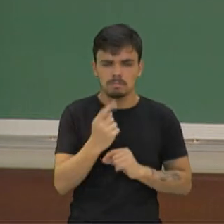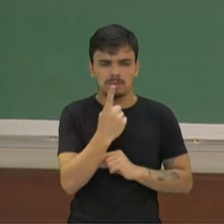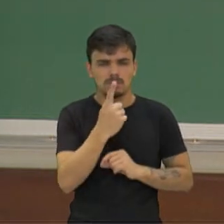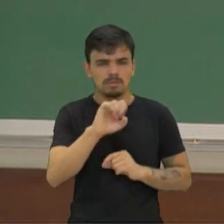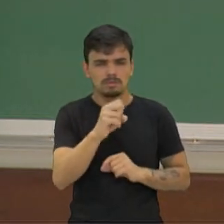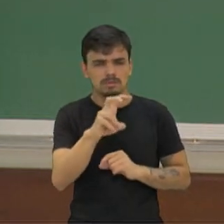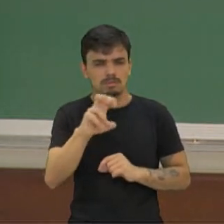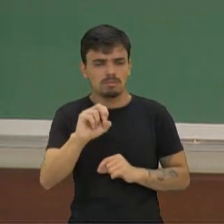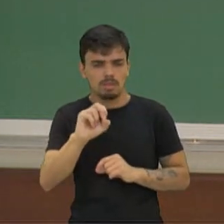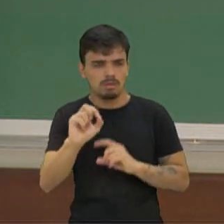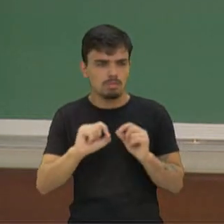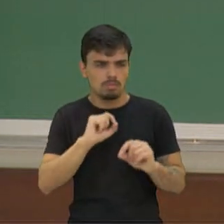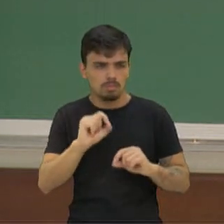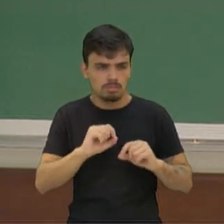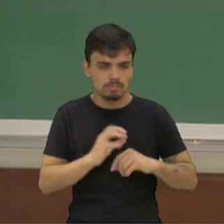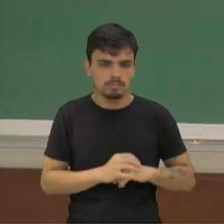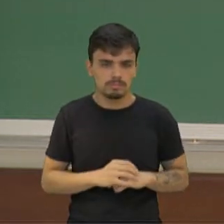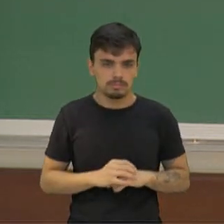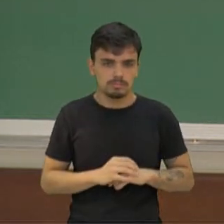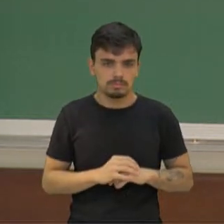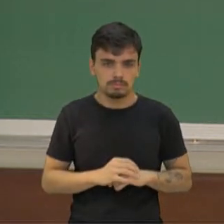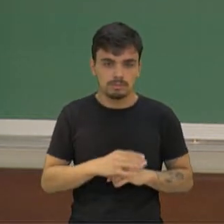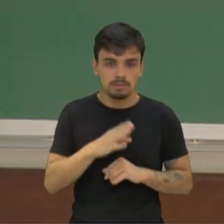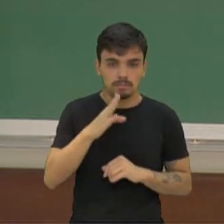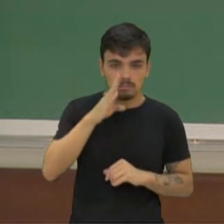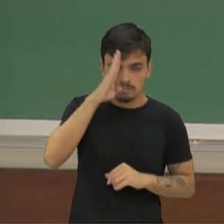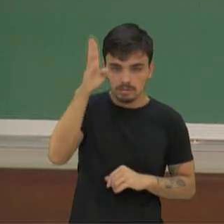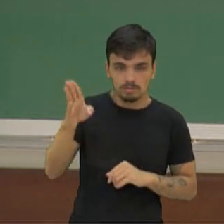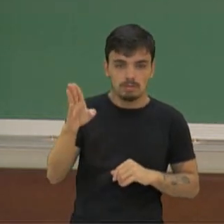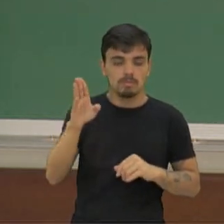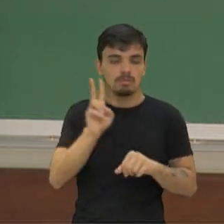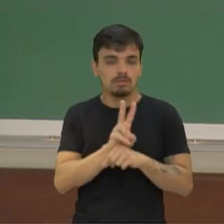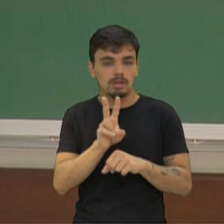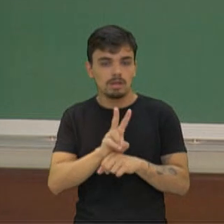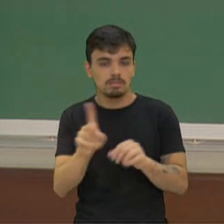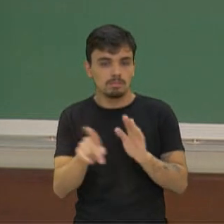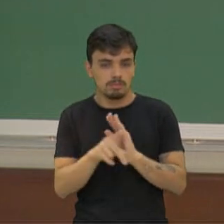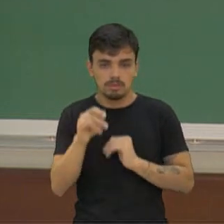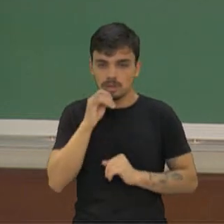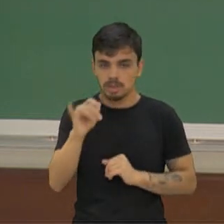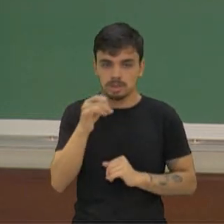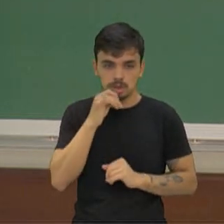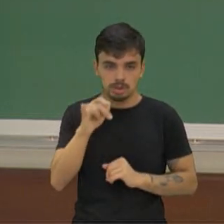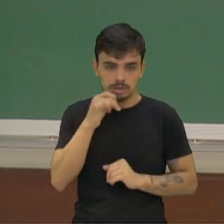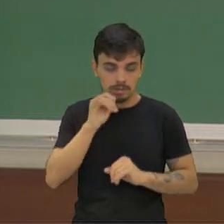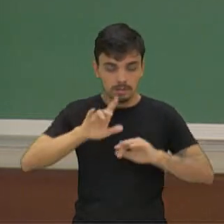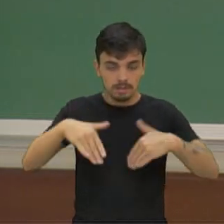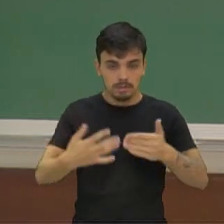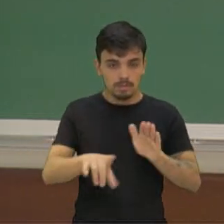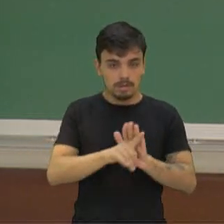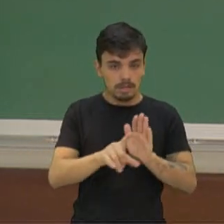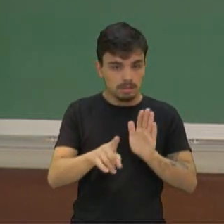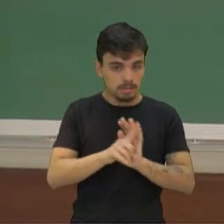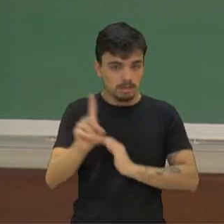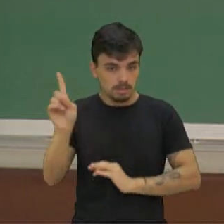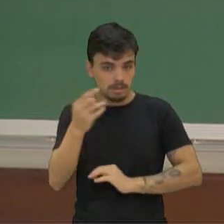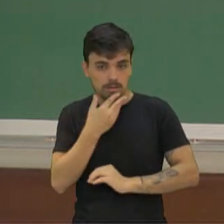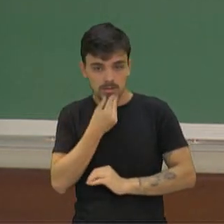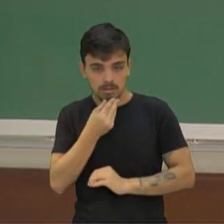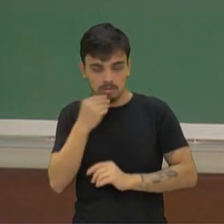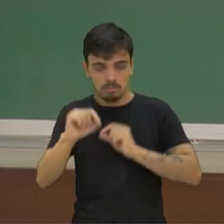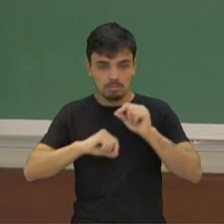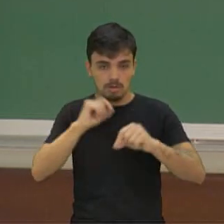foi formalizado o princípio da conservação da energia. Então, as leis de Kirchhoff, na verdade, são